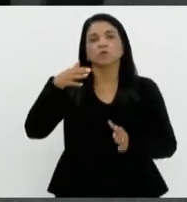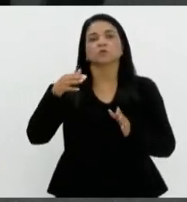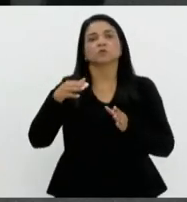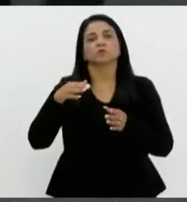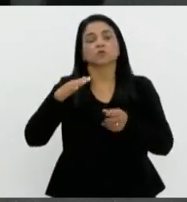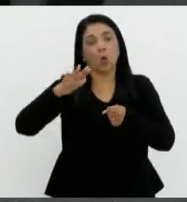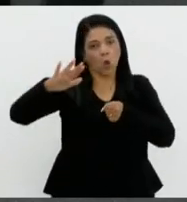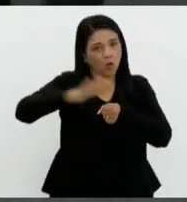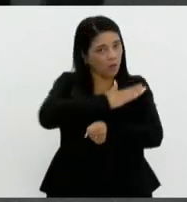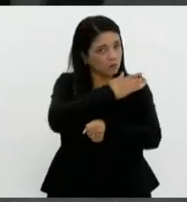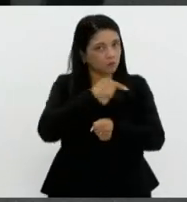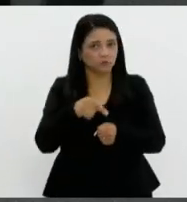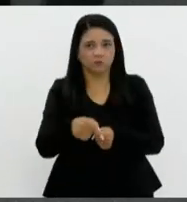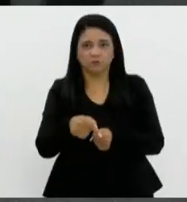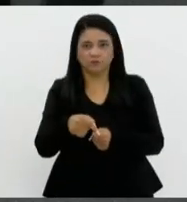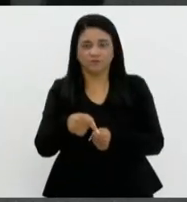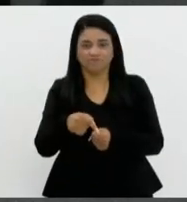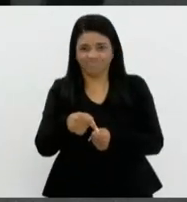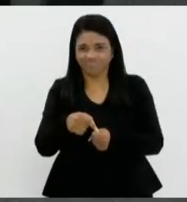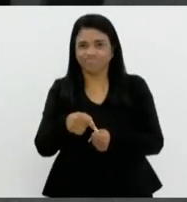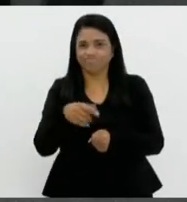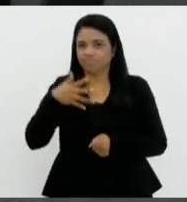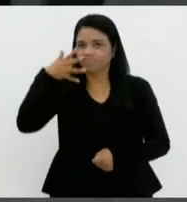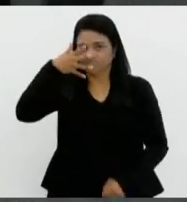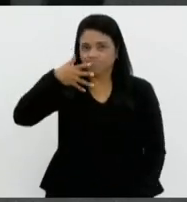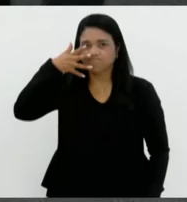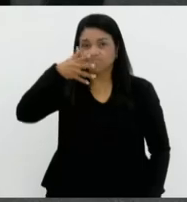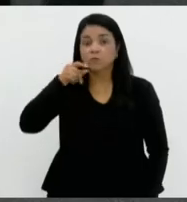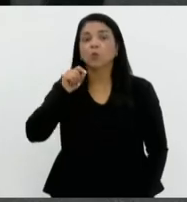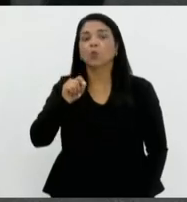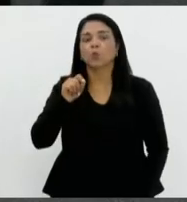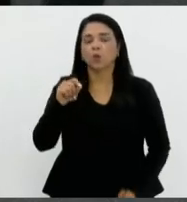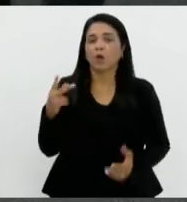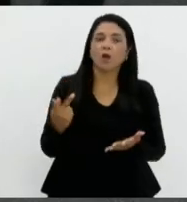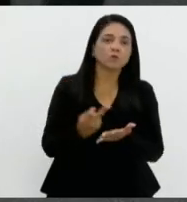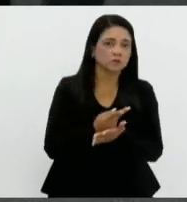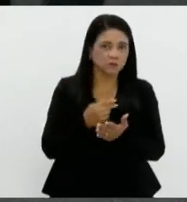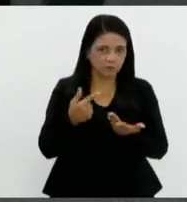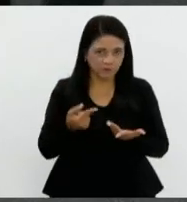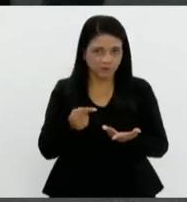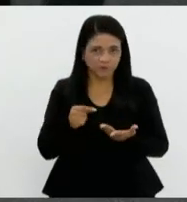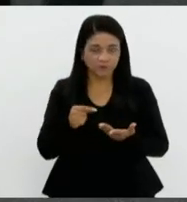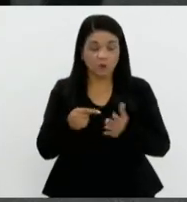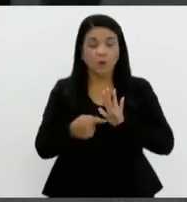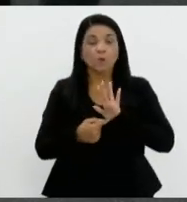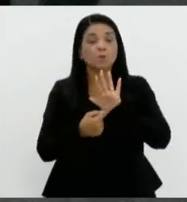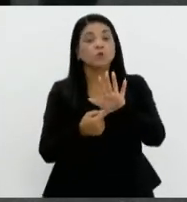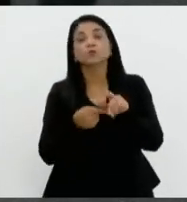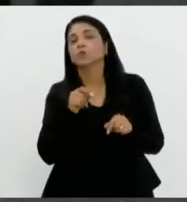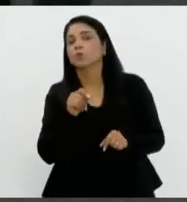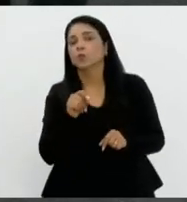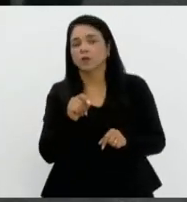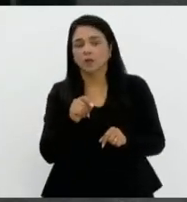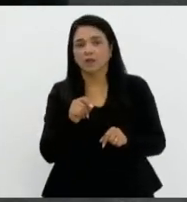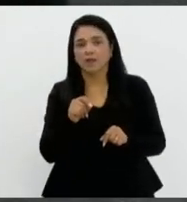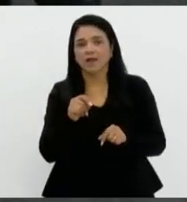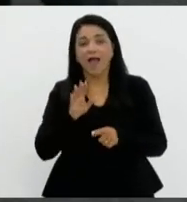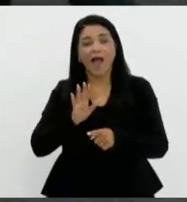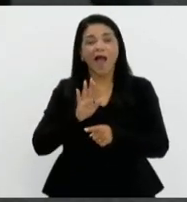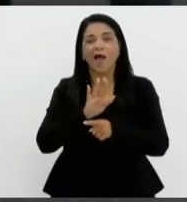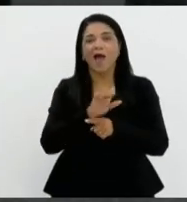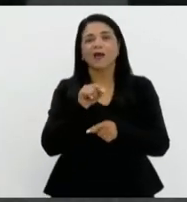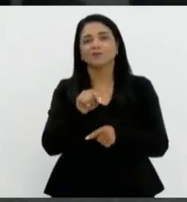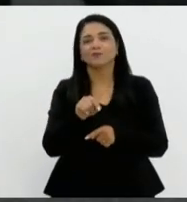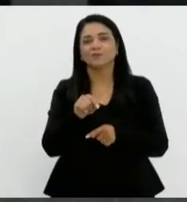essa infelicidade acabou beneficiando adversários. O primeiro que se beneficiou